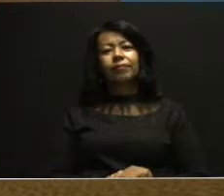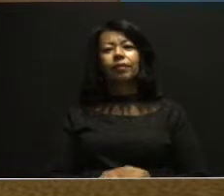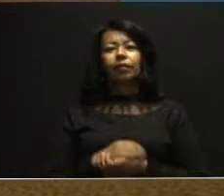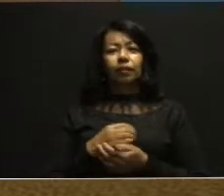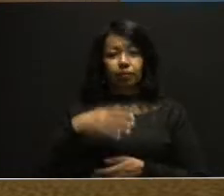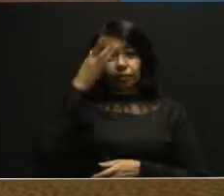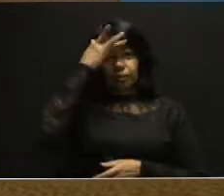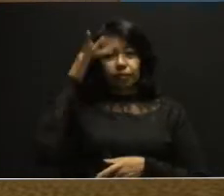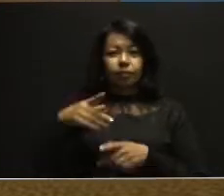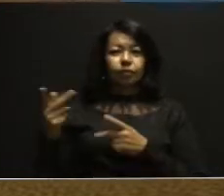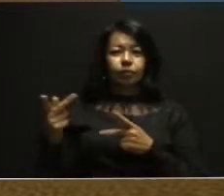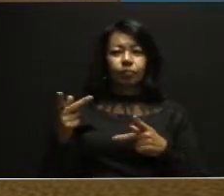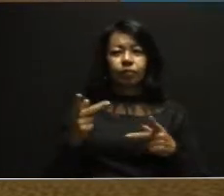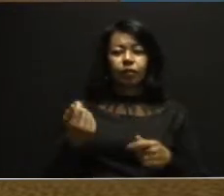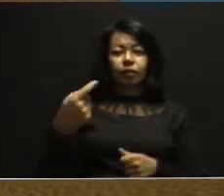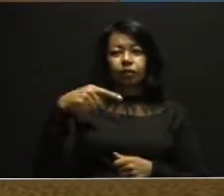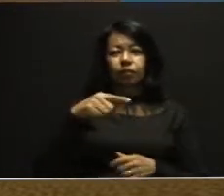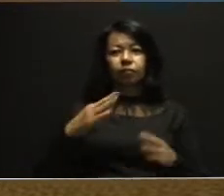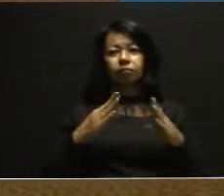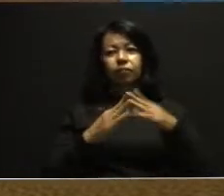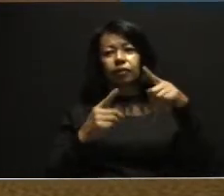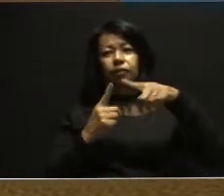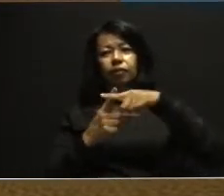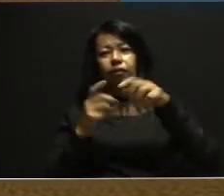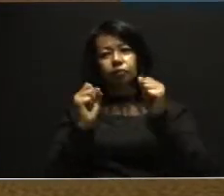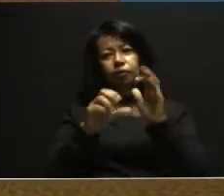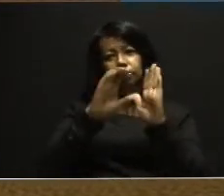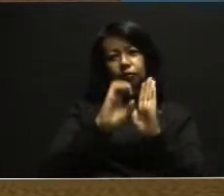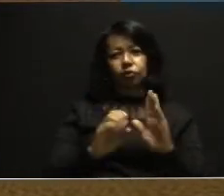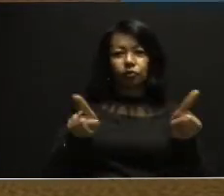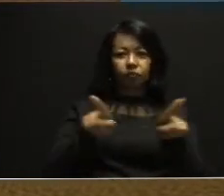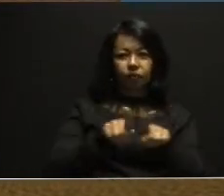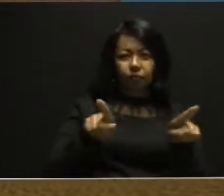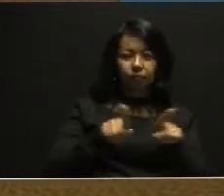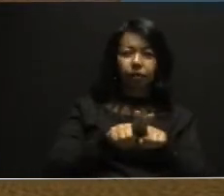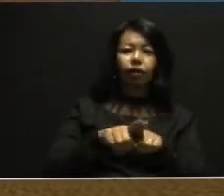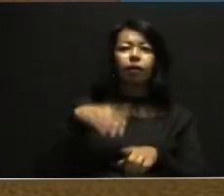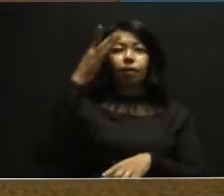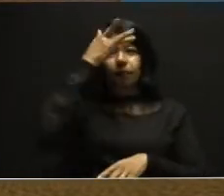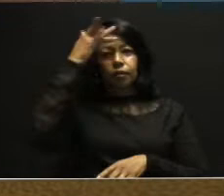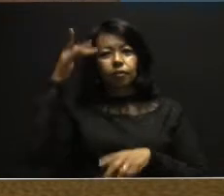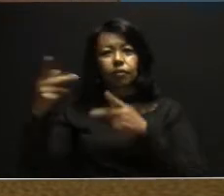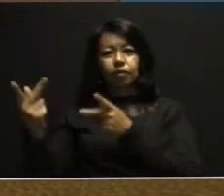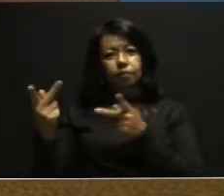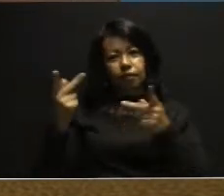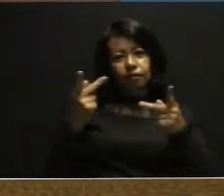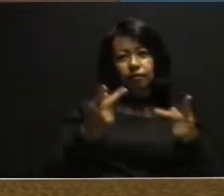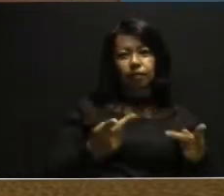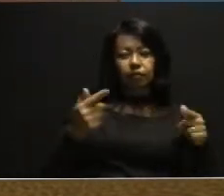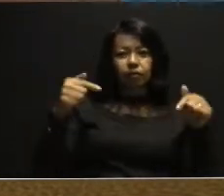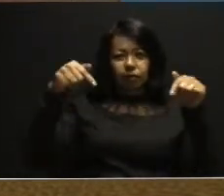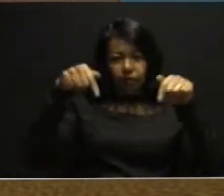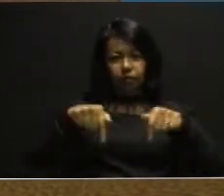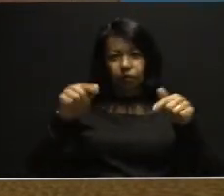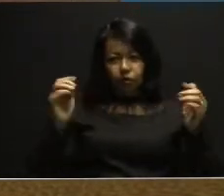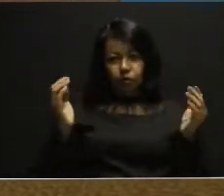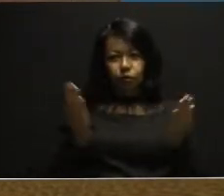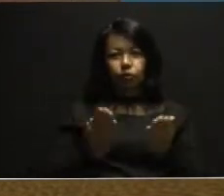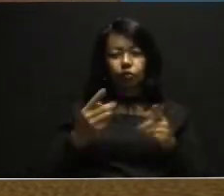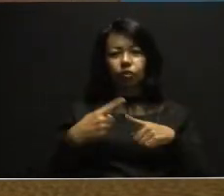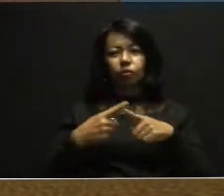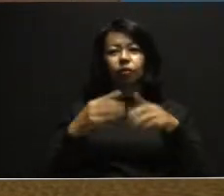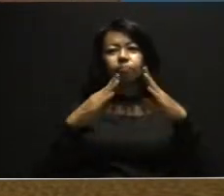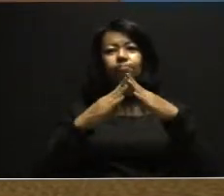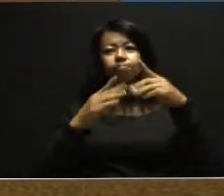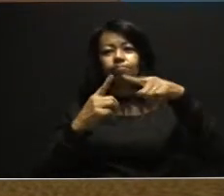Executivo e da Igreja, juntamente com tantas outras pessoas também que estão aqui presentes, porque a nossa